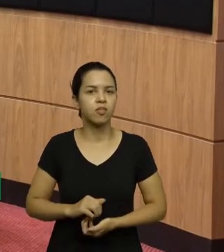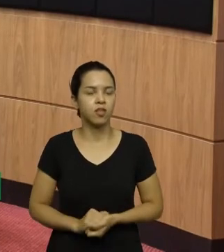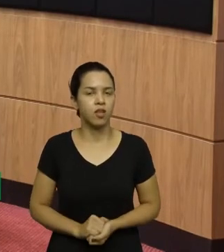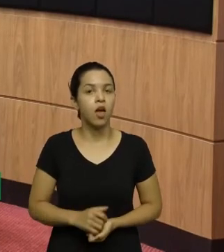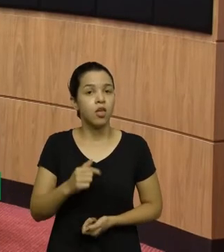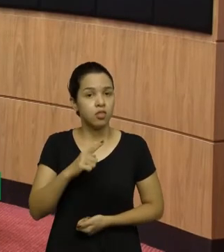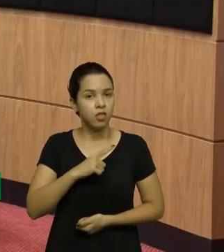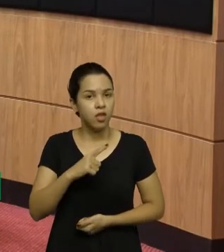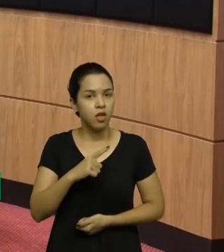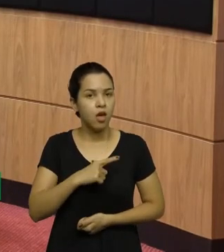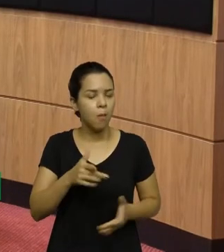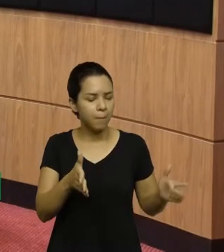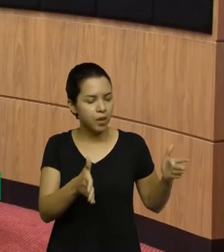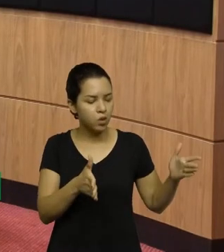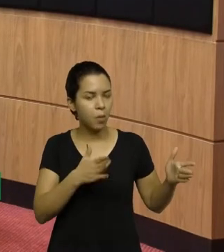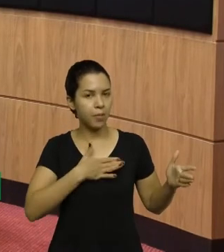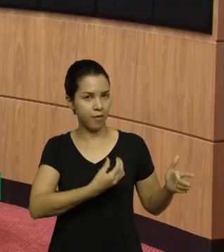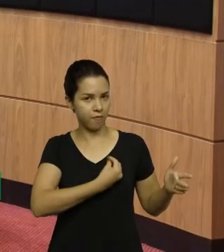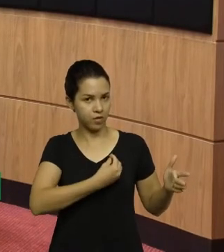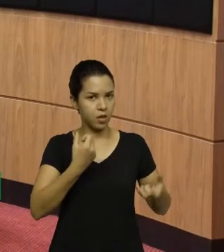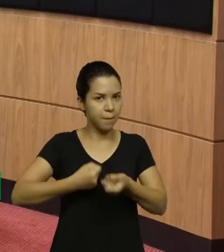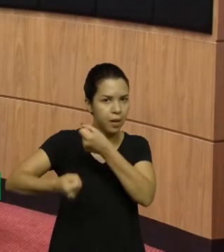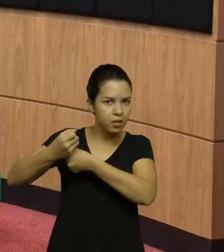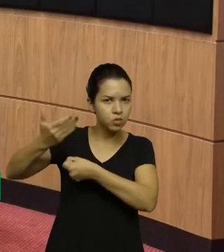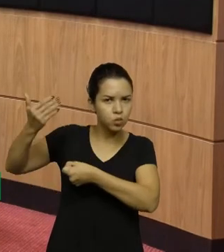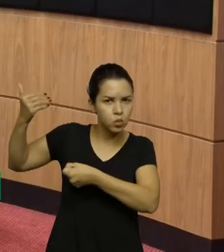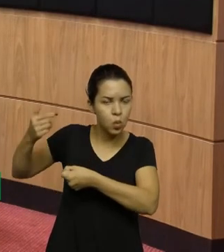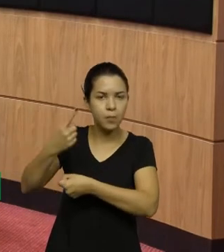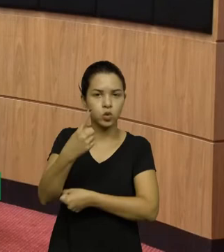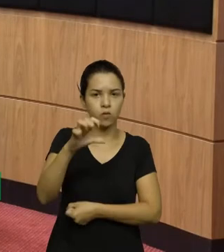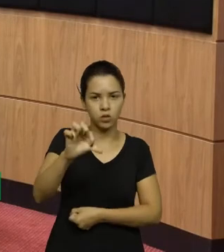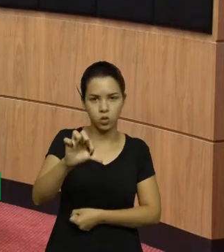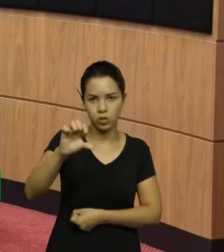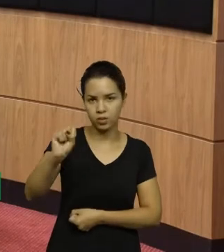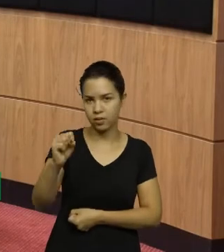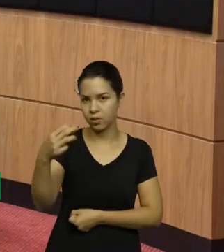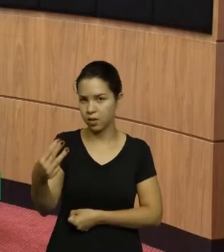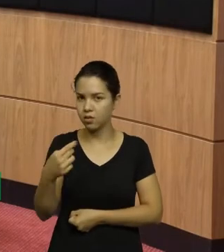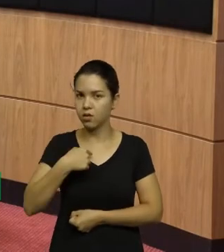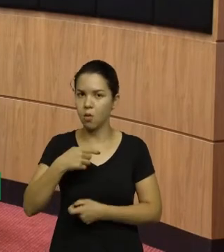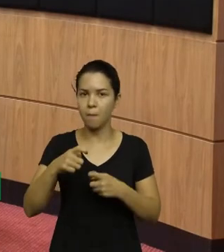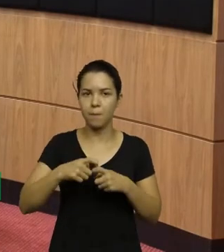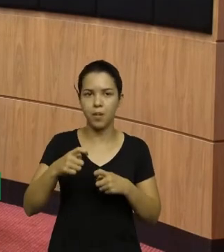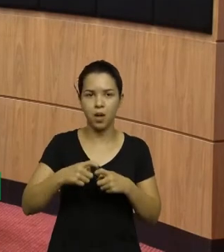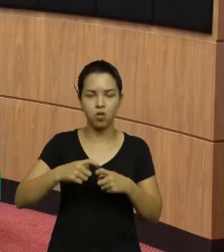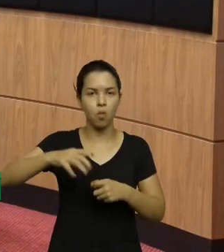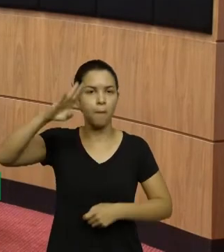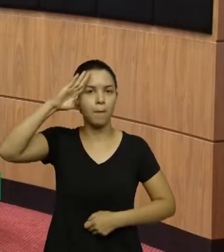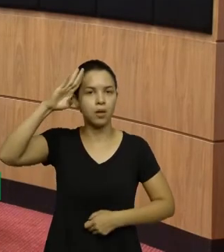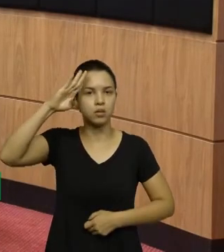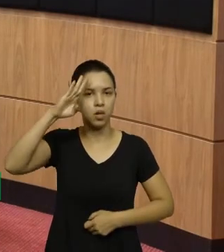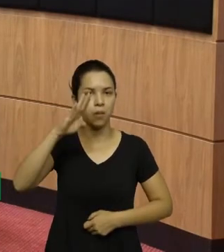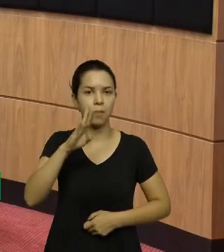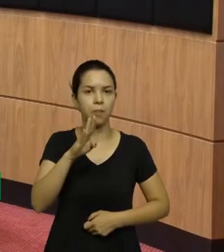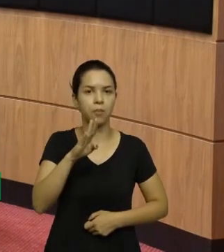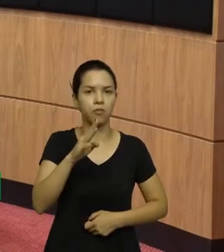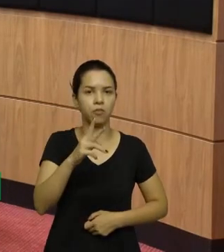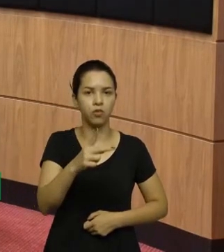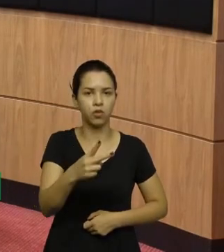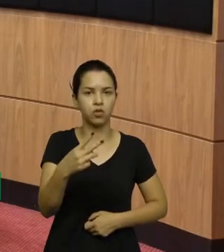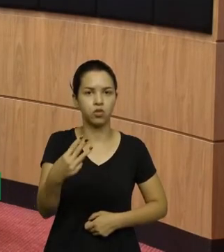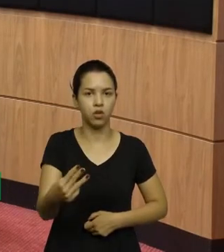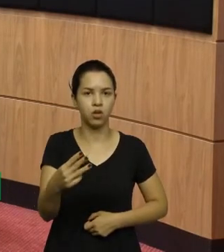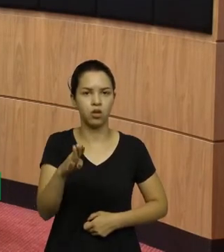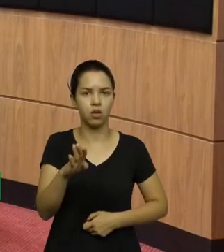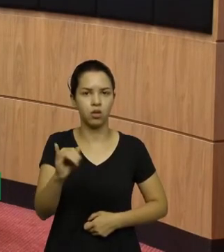passagem da minha vida em 1983, quando eu fui médico do batalhão do 23BI, numa época que teve uma